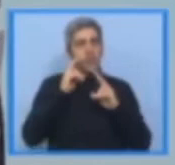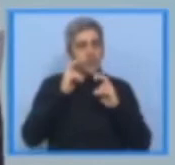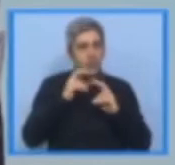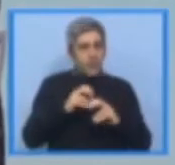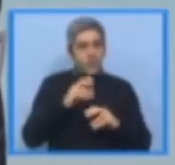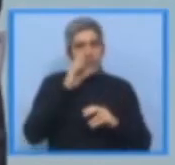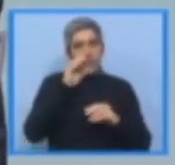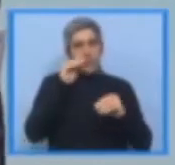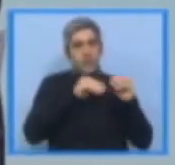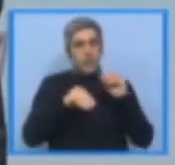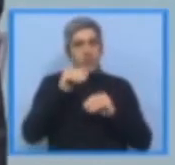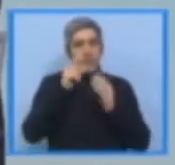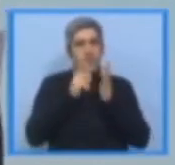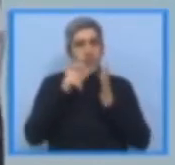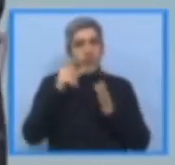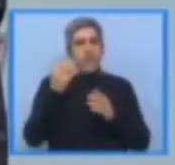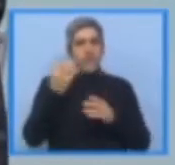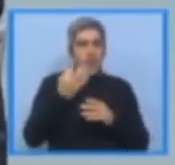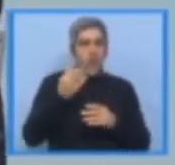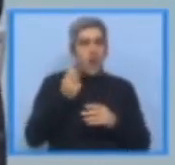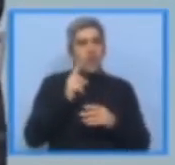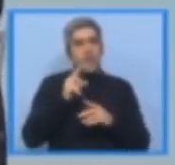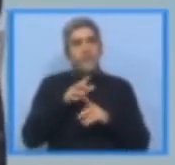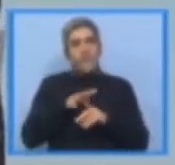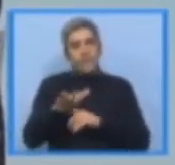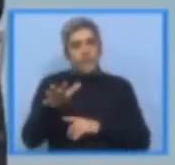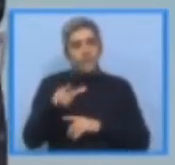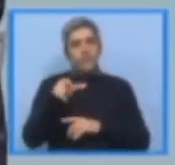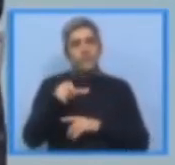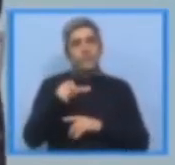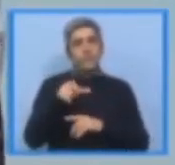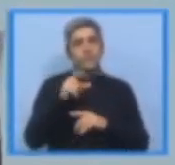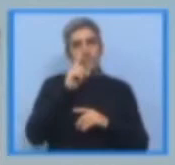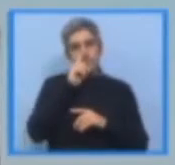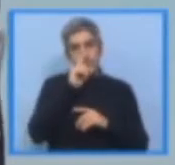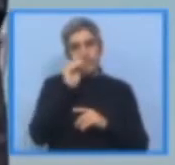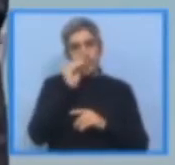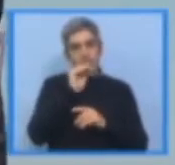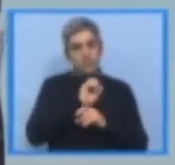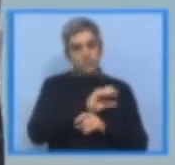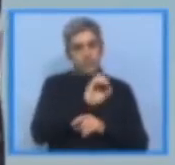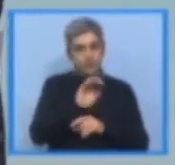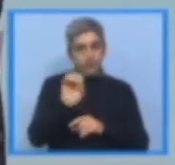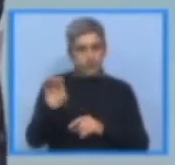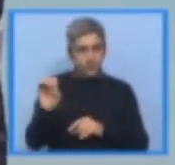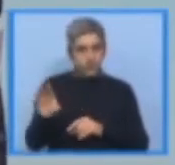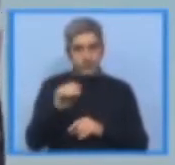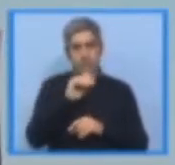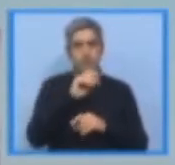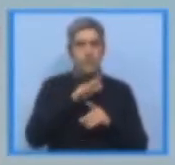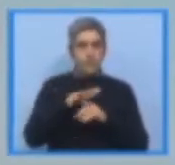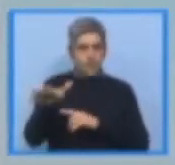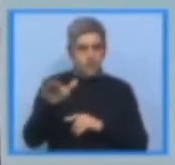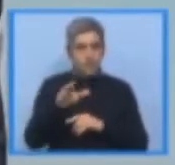se as eleições dos Estados Unidos foram ou não foram influenciadas por este fenómeno das mentiras falsas, se as